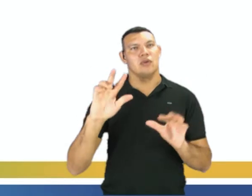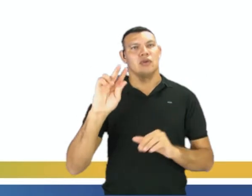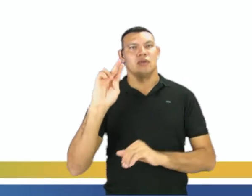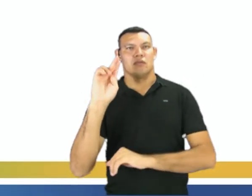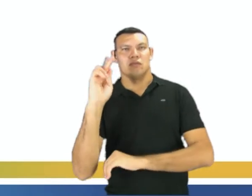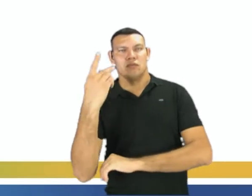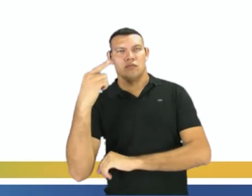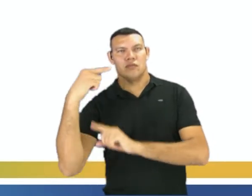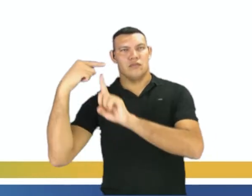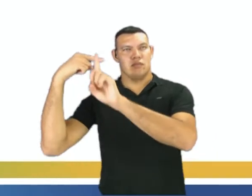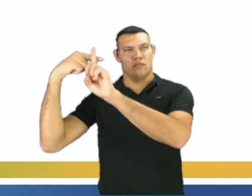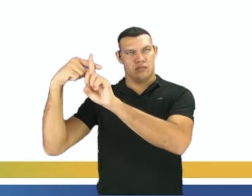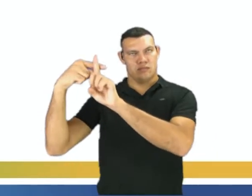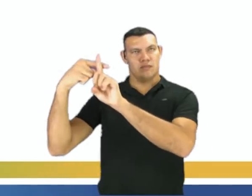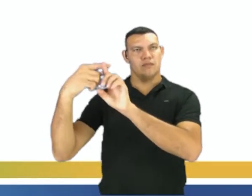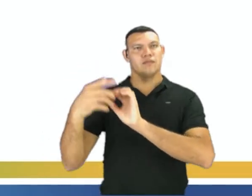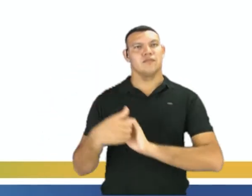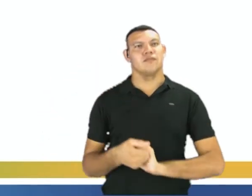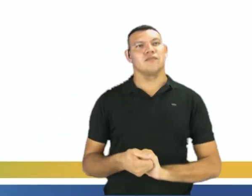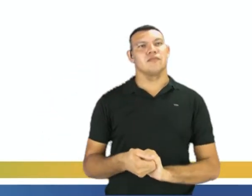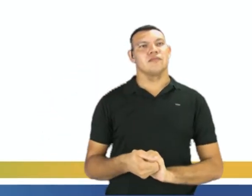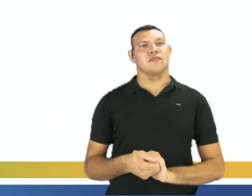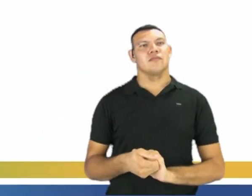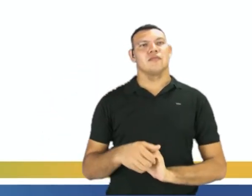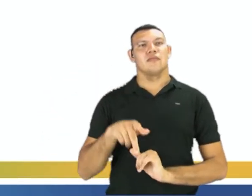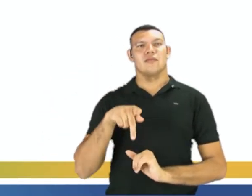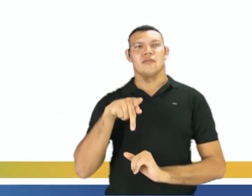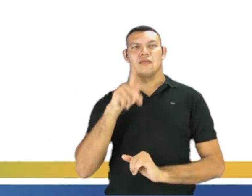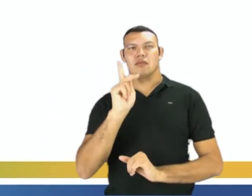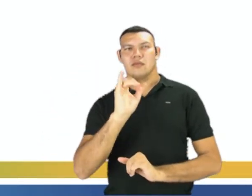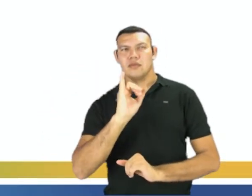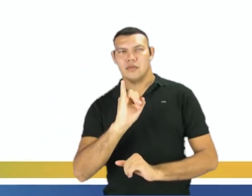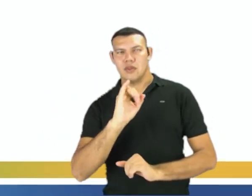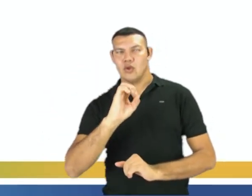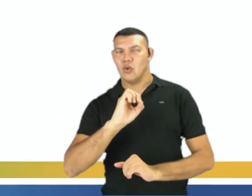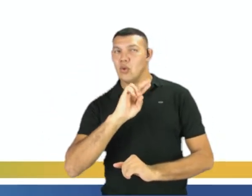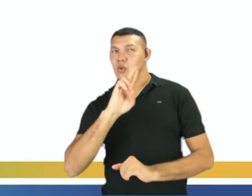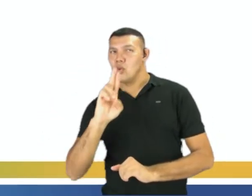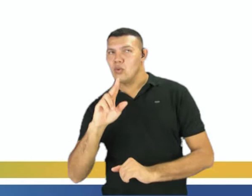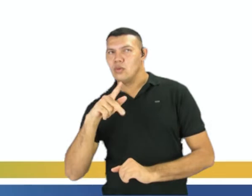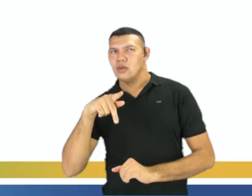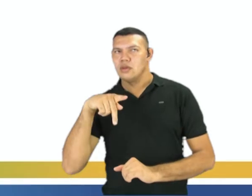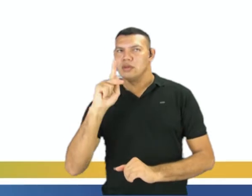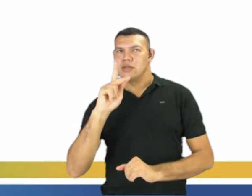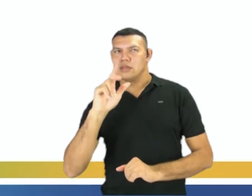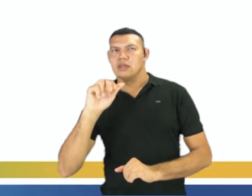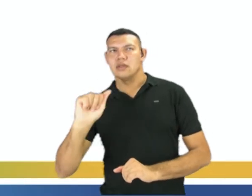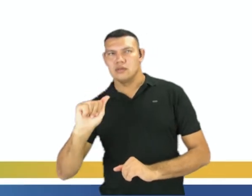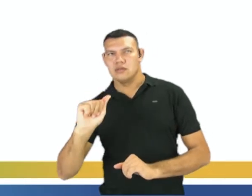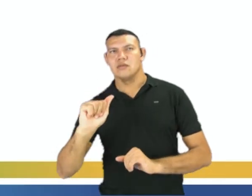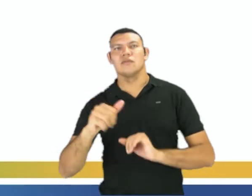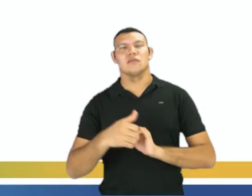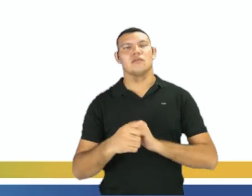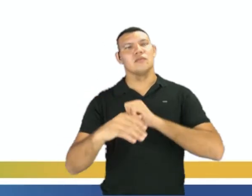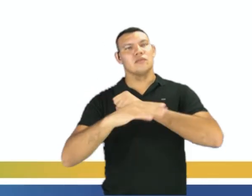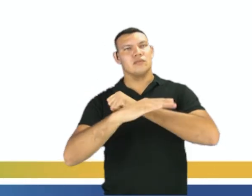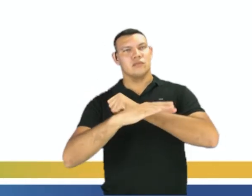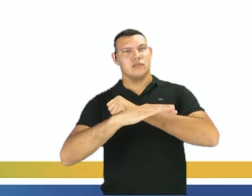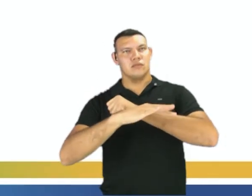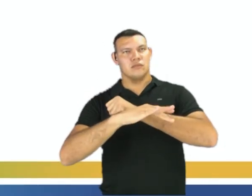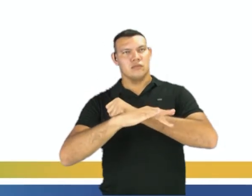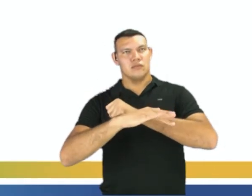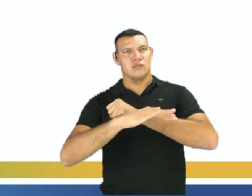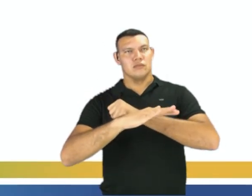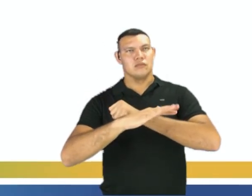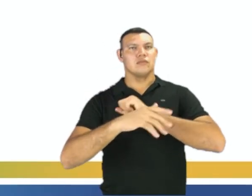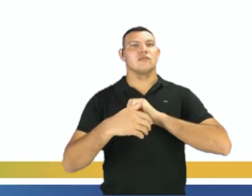desse íon. Então, nós temos aqui, ó, o Ki ou o Ka, porque a gente está trabalhando com os ácidos.